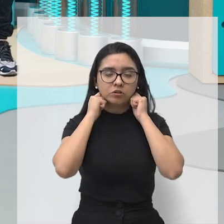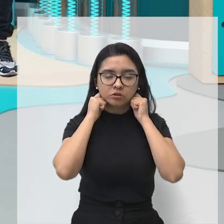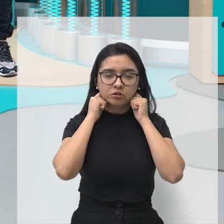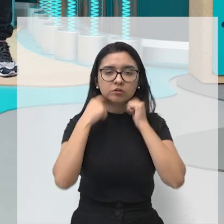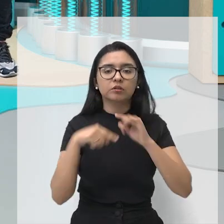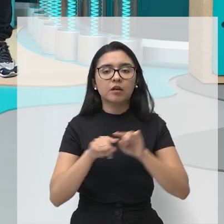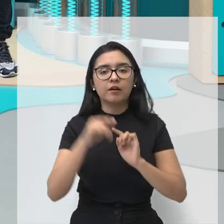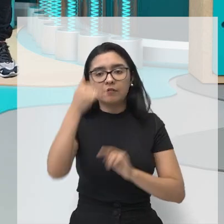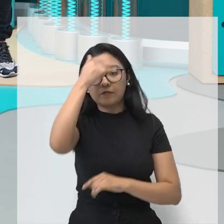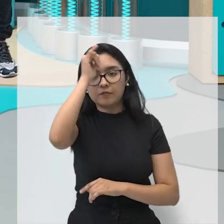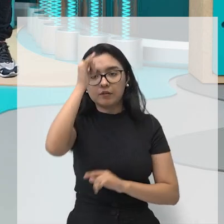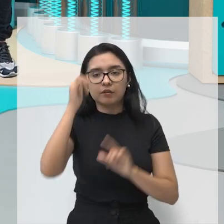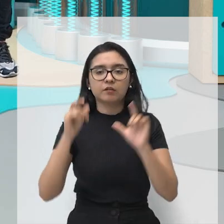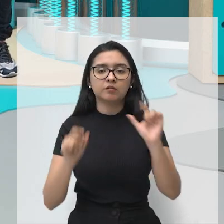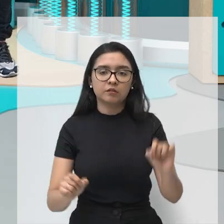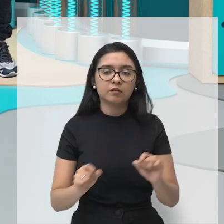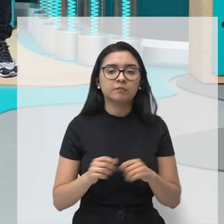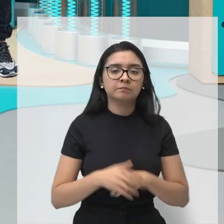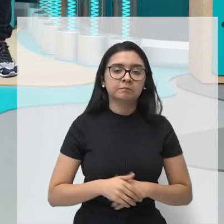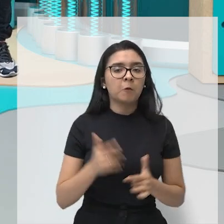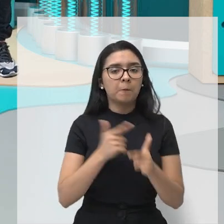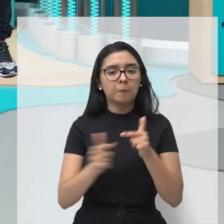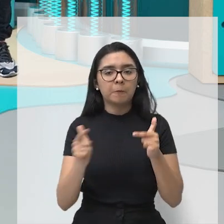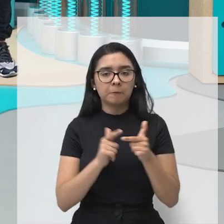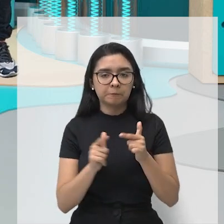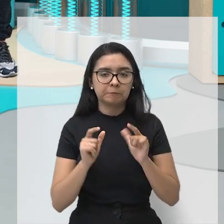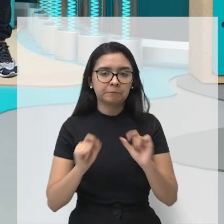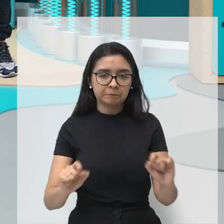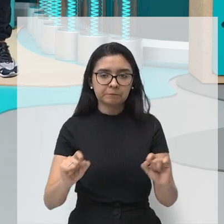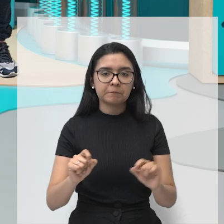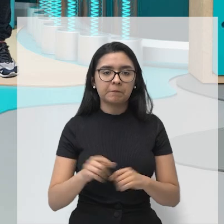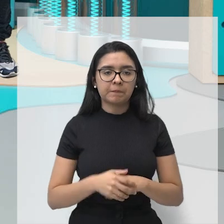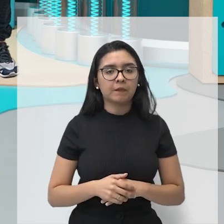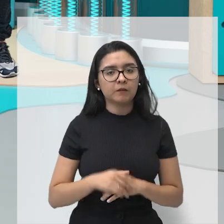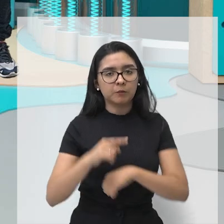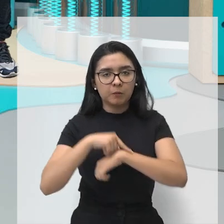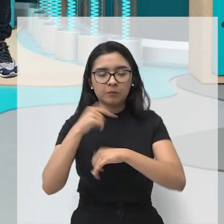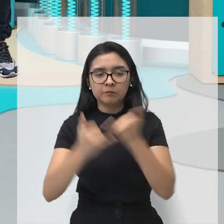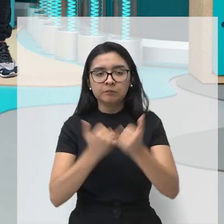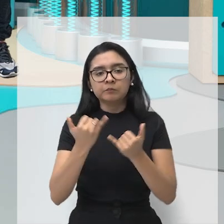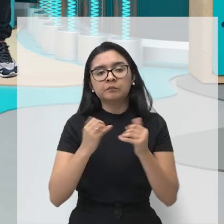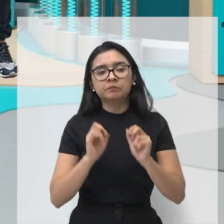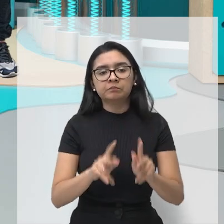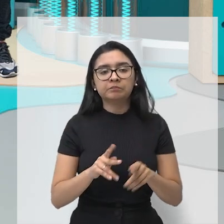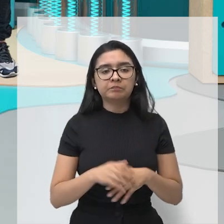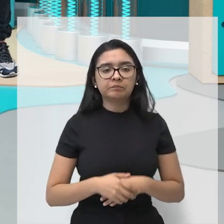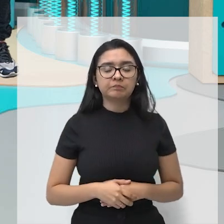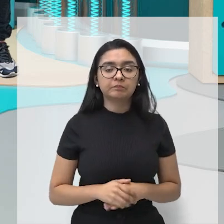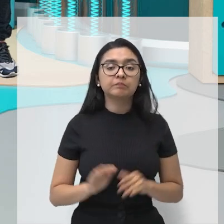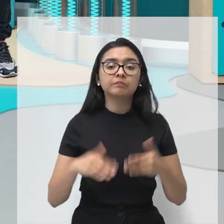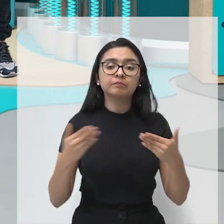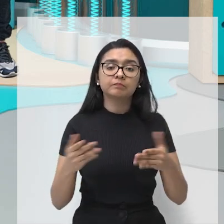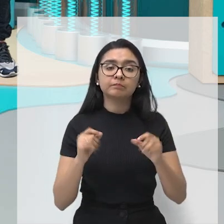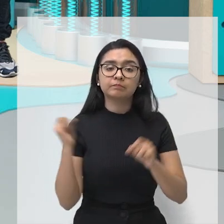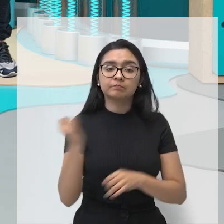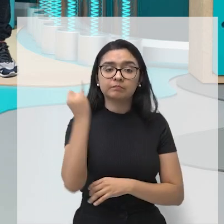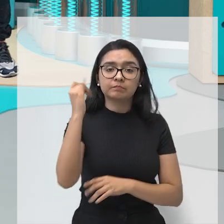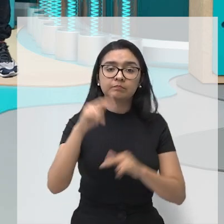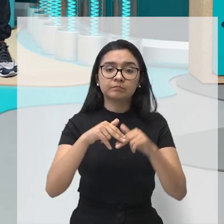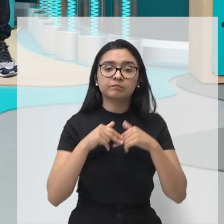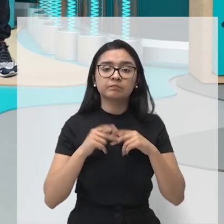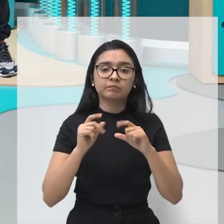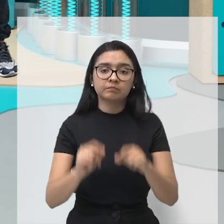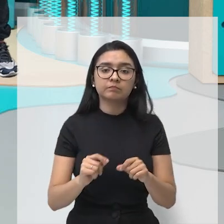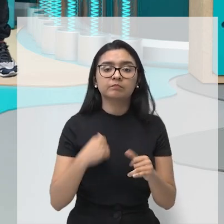pescoço, evitando aí de a gente se machucar, se lesionar na brincadeira. E aí, são fundamentais porque